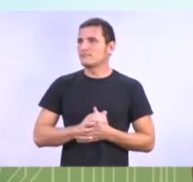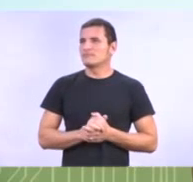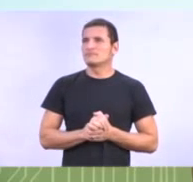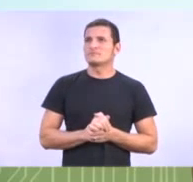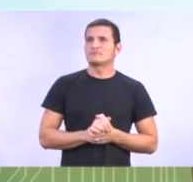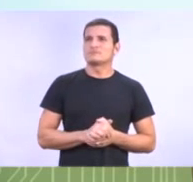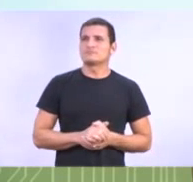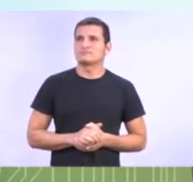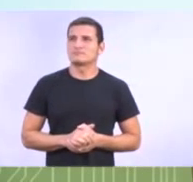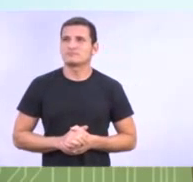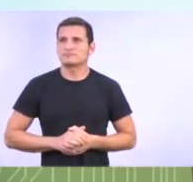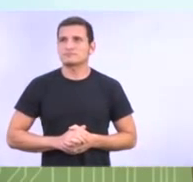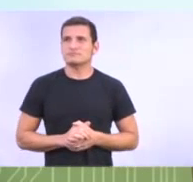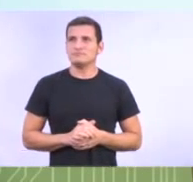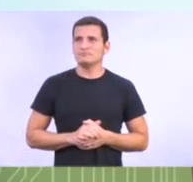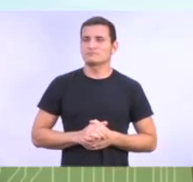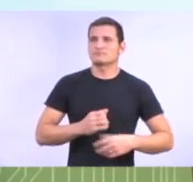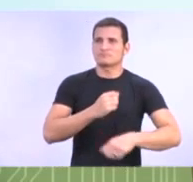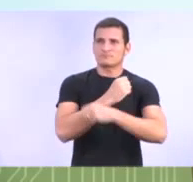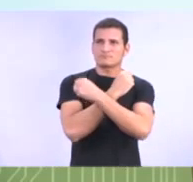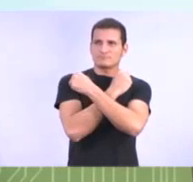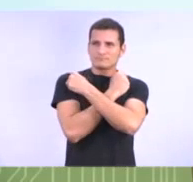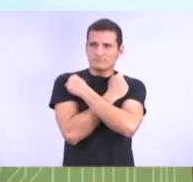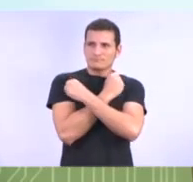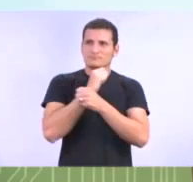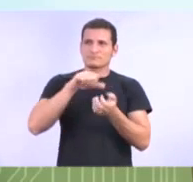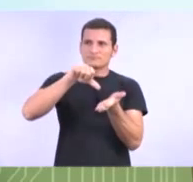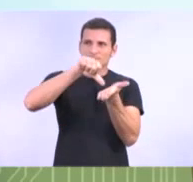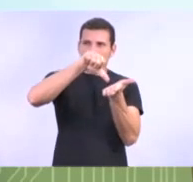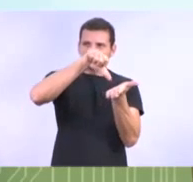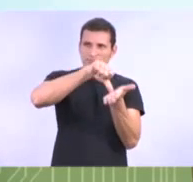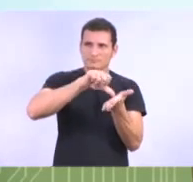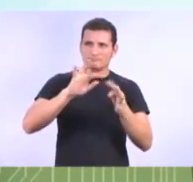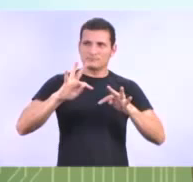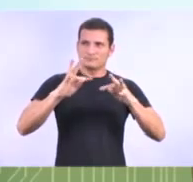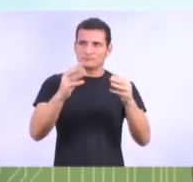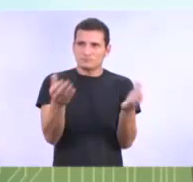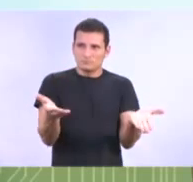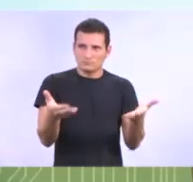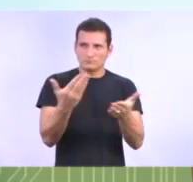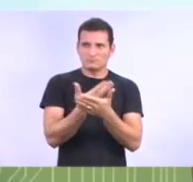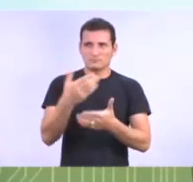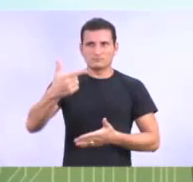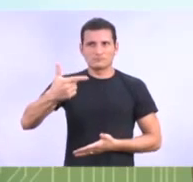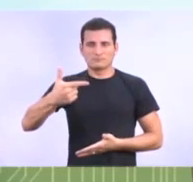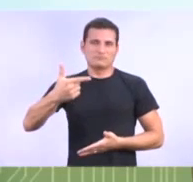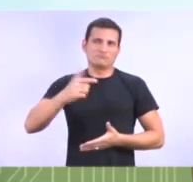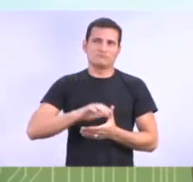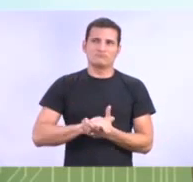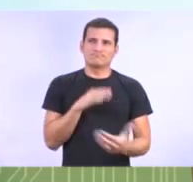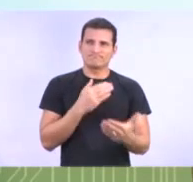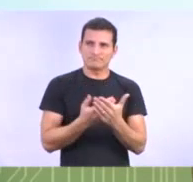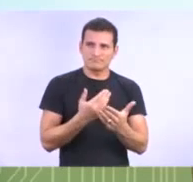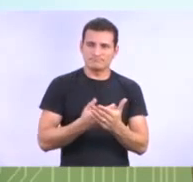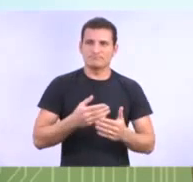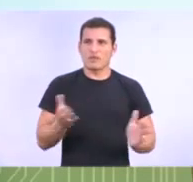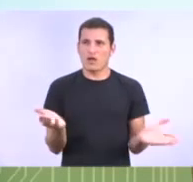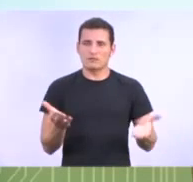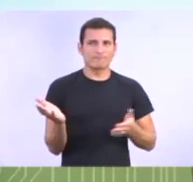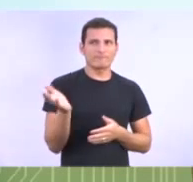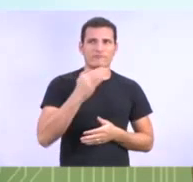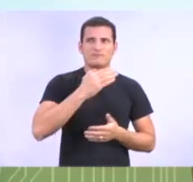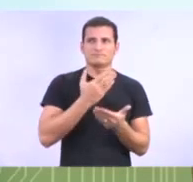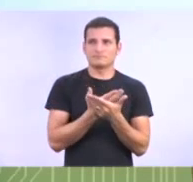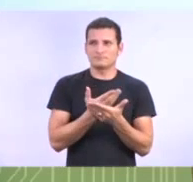aí conosco nessa aula, nessa segunda-feira de bastante estudo, e vamos à aula.